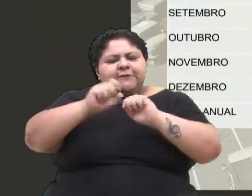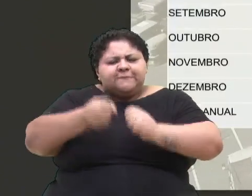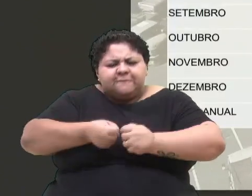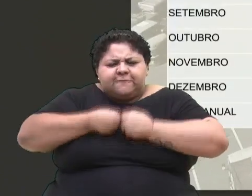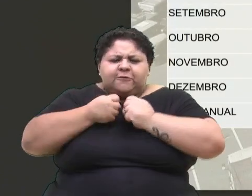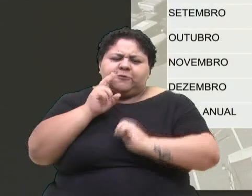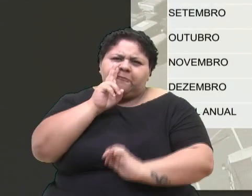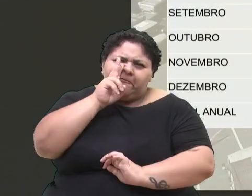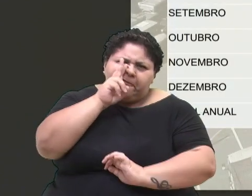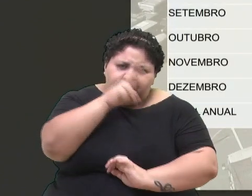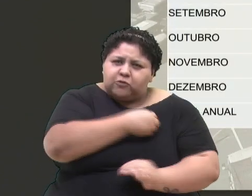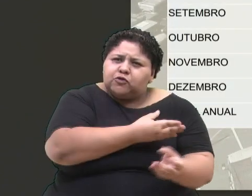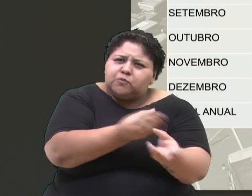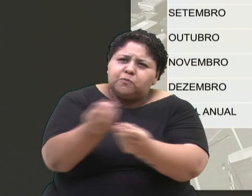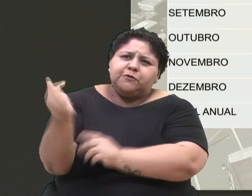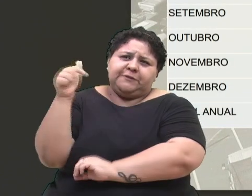aqui.